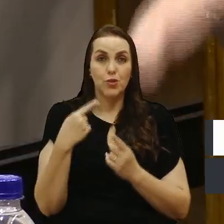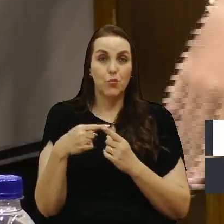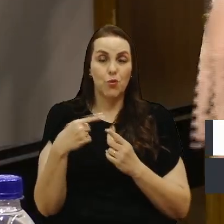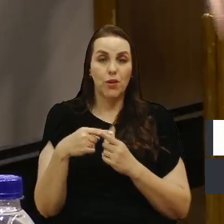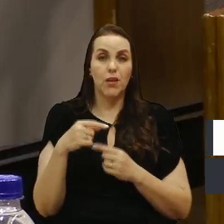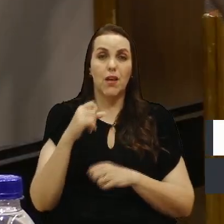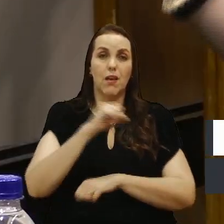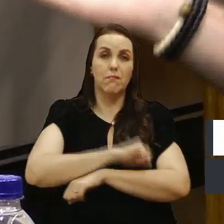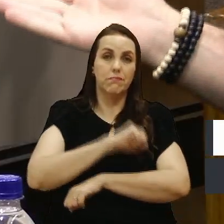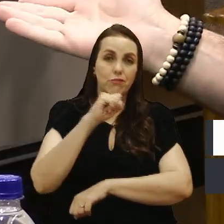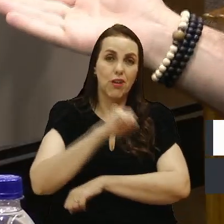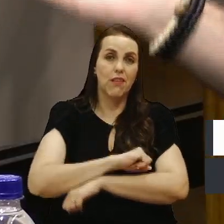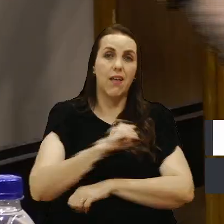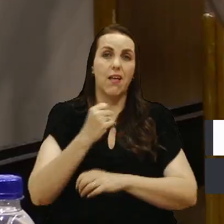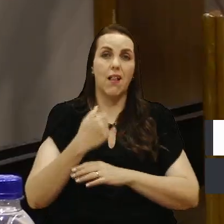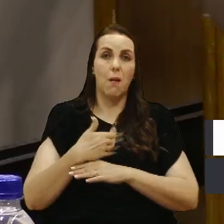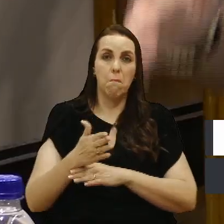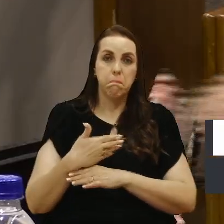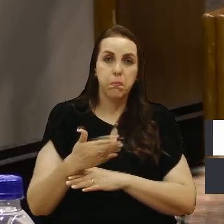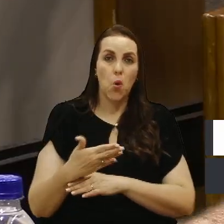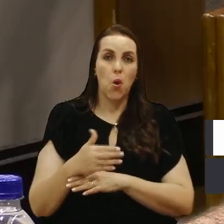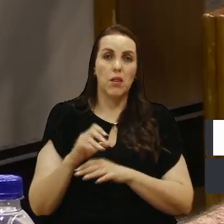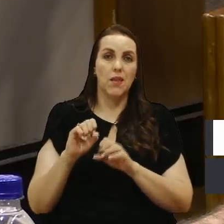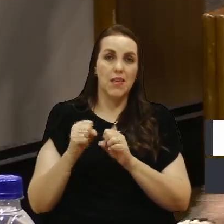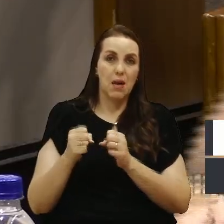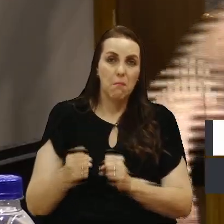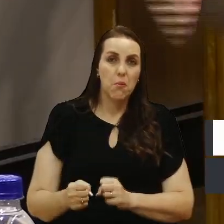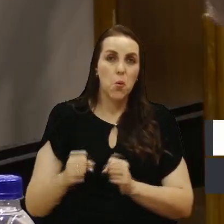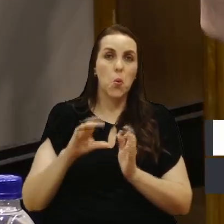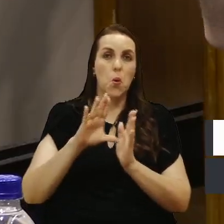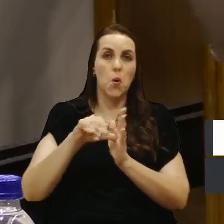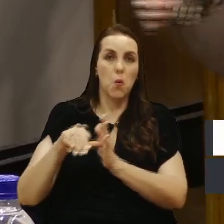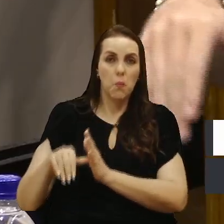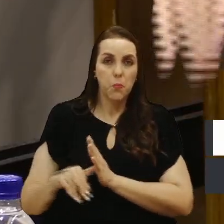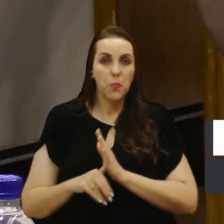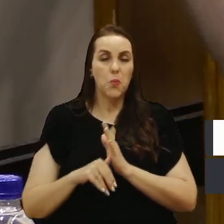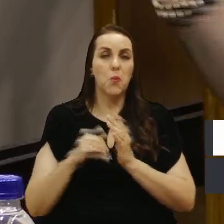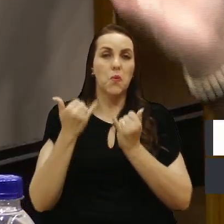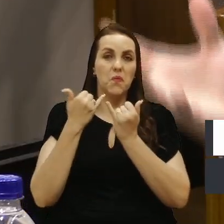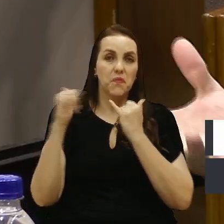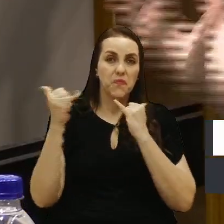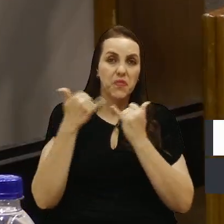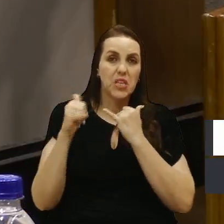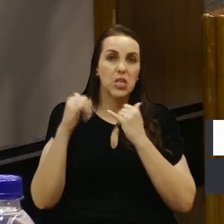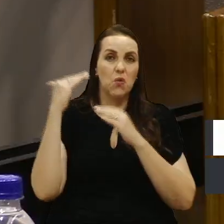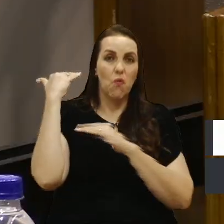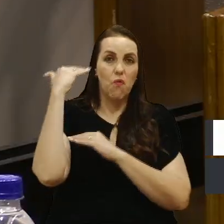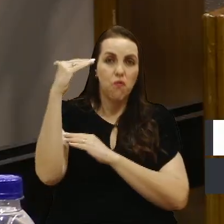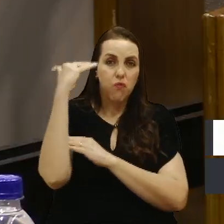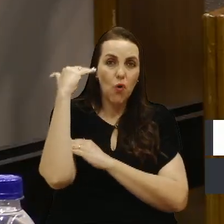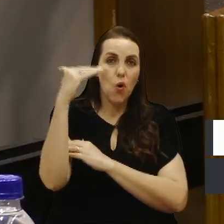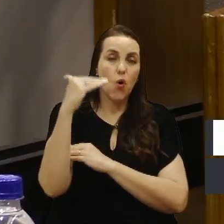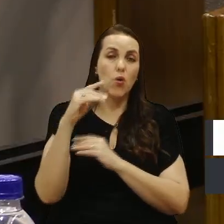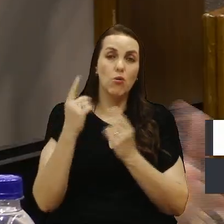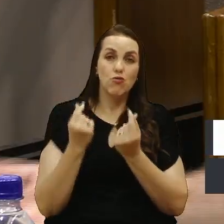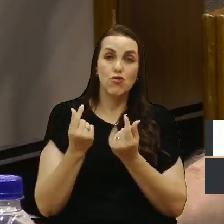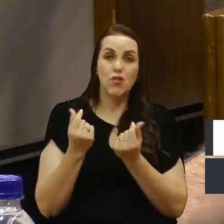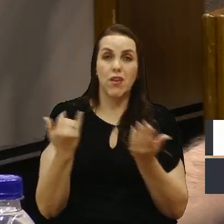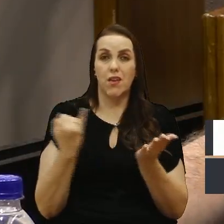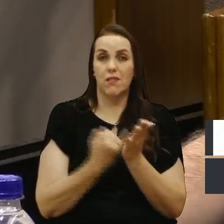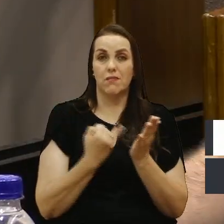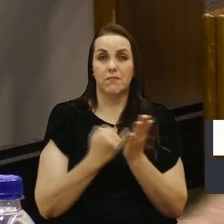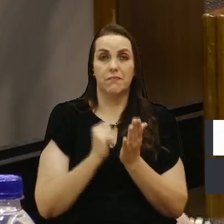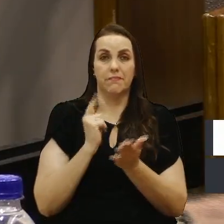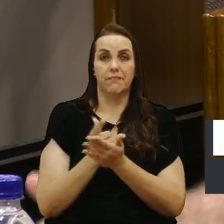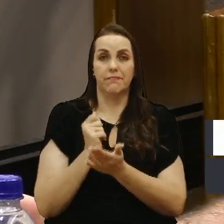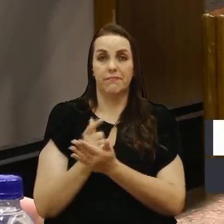as portas, ou as que foram danificadas, ou as que foram furtadas, a fiação, o forrinho, isso é o dinheiro do contribuinte, né? E eu